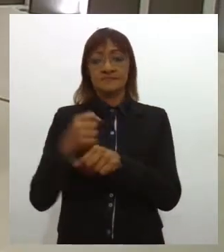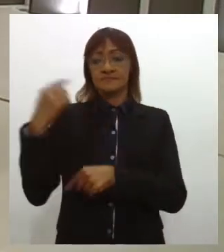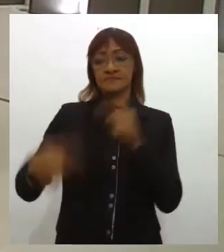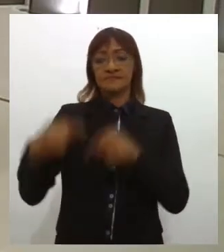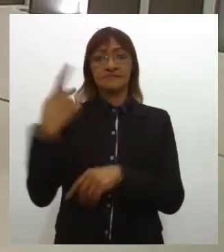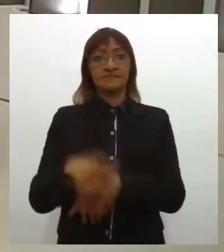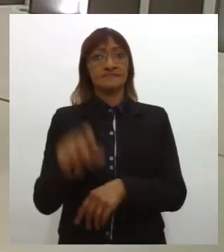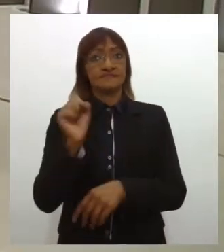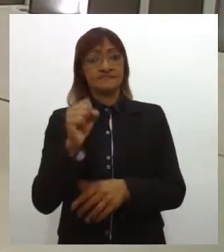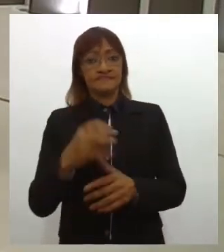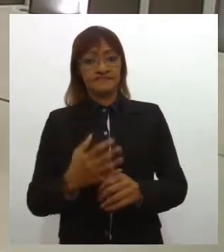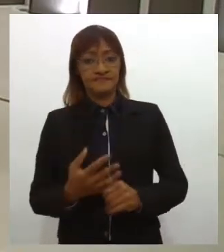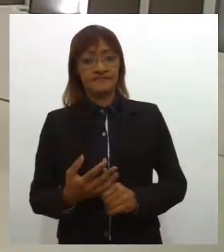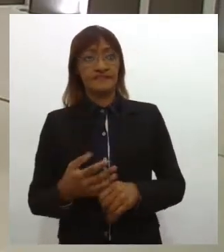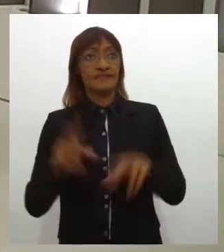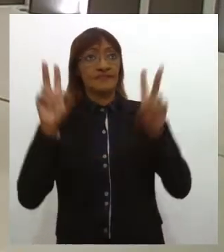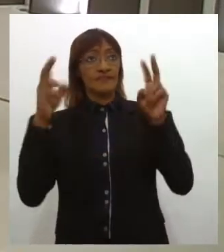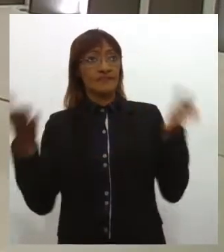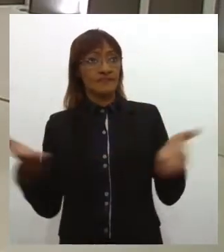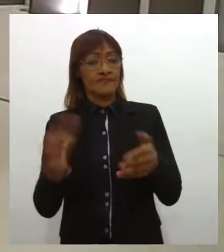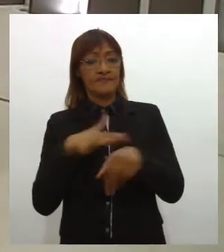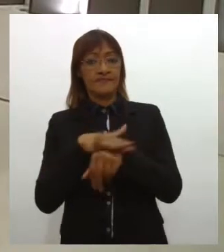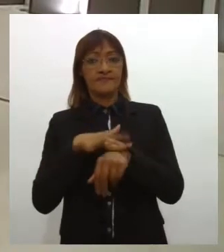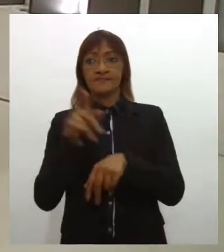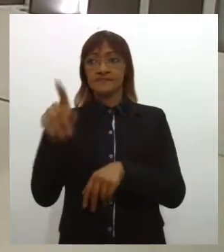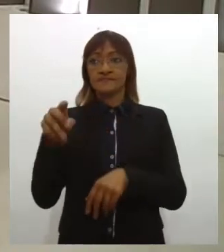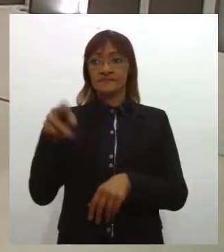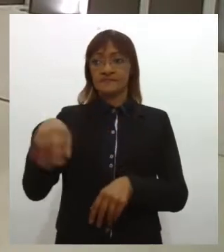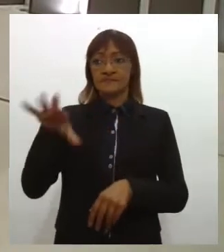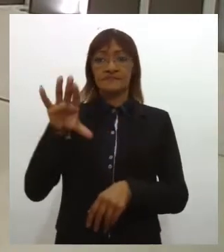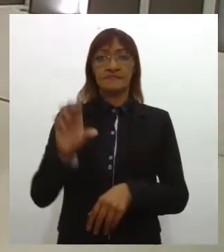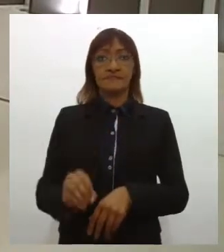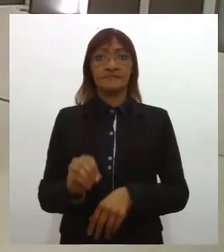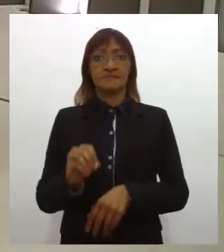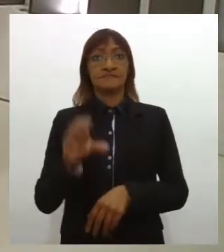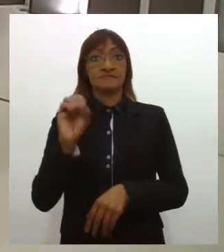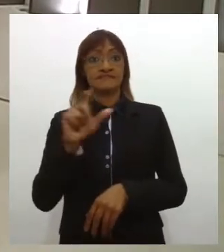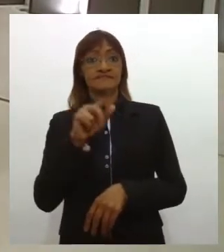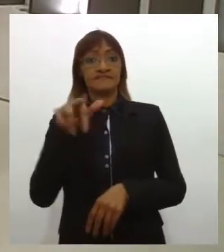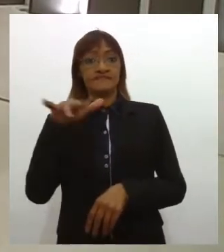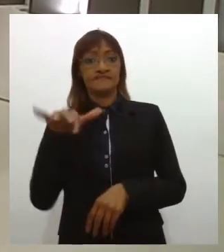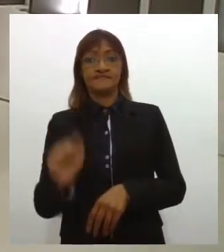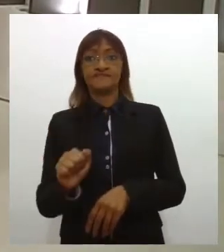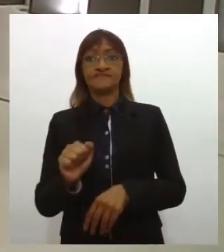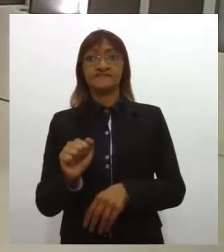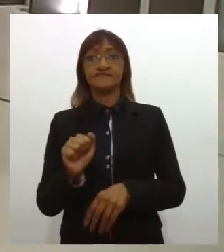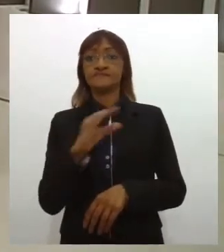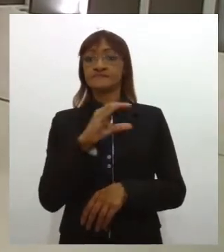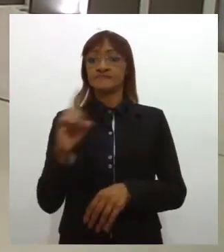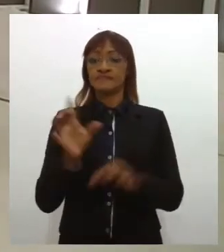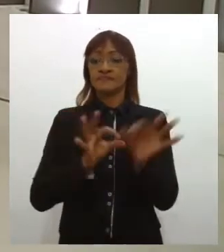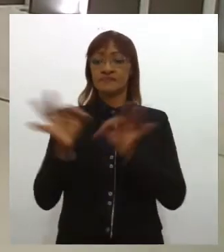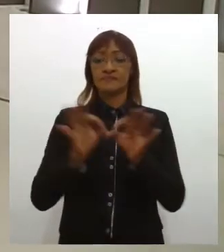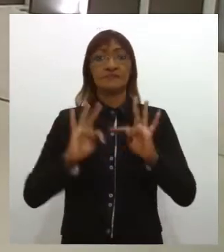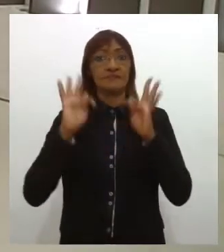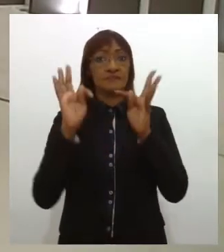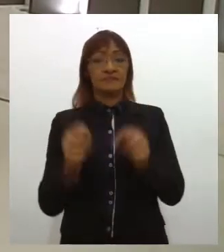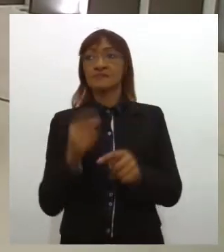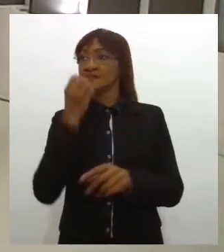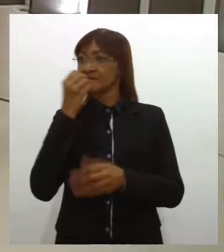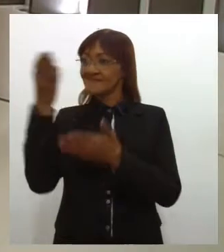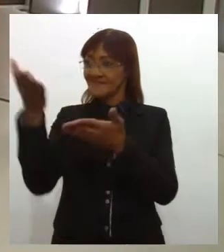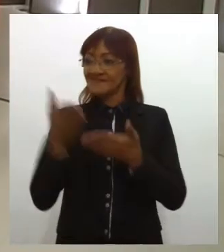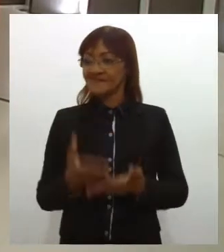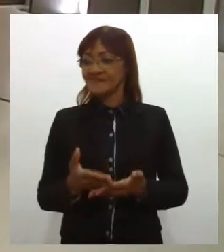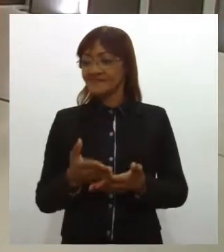Sergipe. Sobre o assunto, eu converso agora com o Marcelo Barberino de Oliveira, que coordenou todo esse trabalho. Muito bom dia, Marcelo. Seja bem-vindo ao Jornal